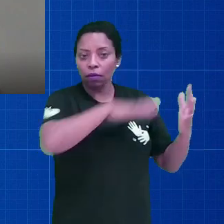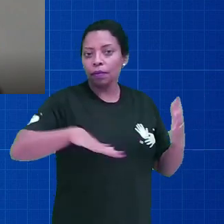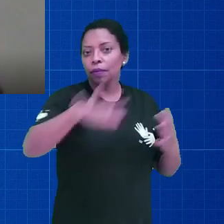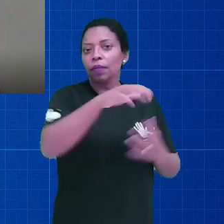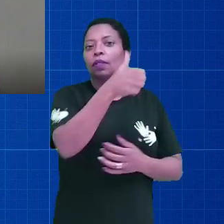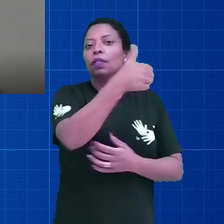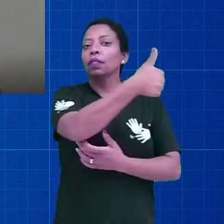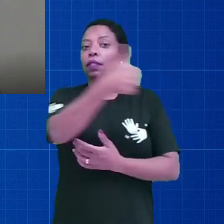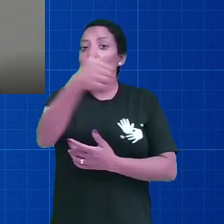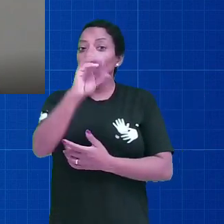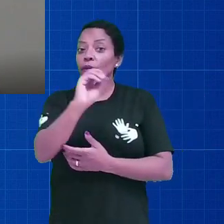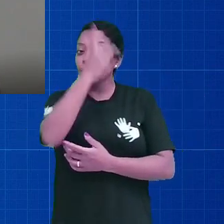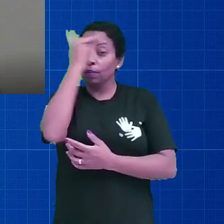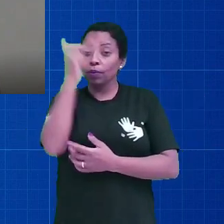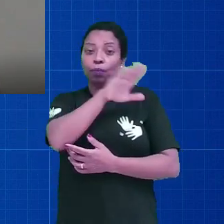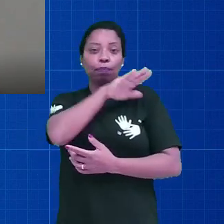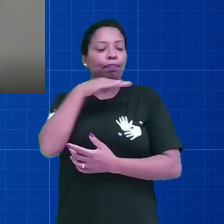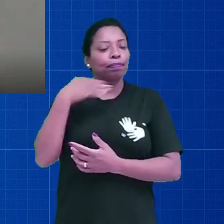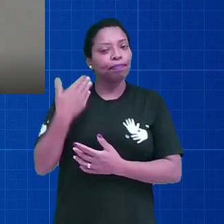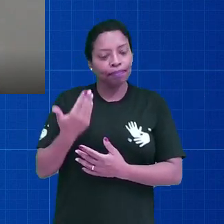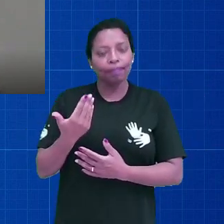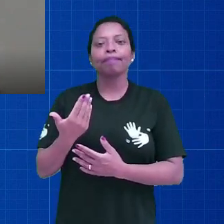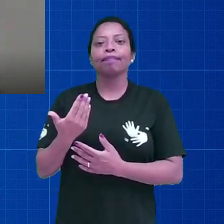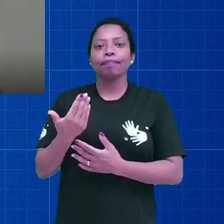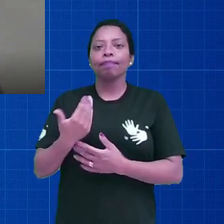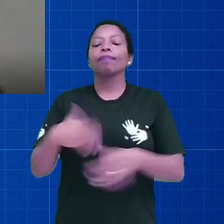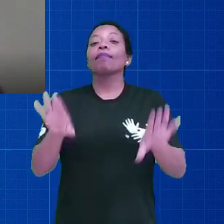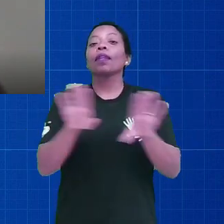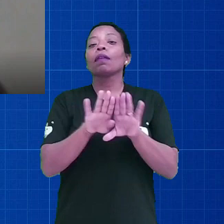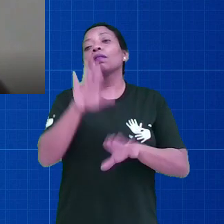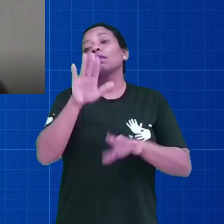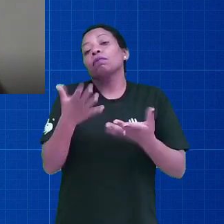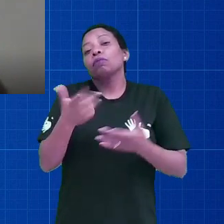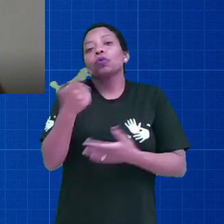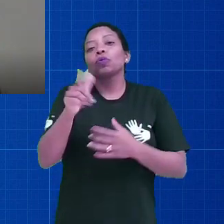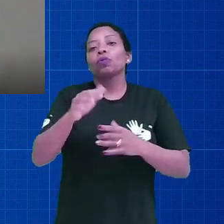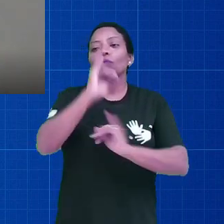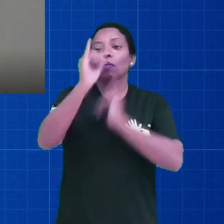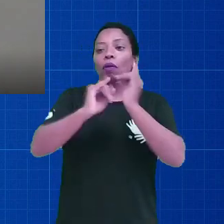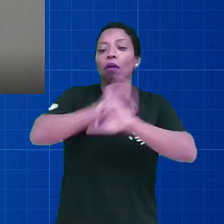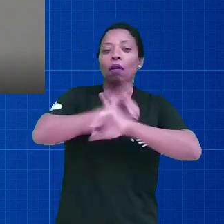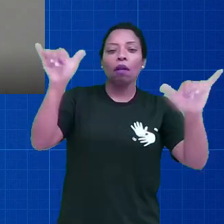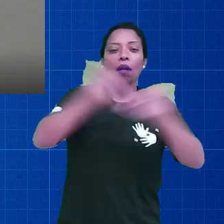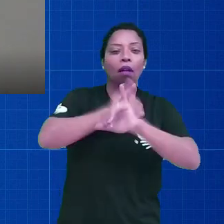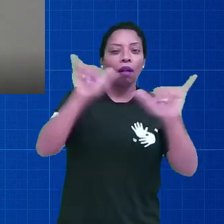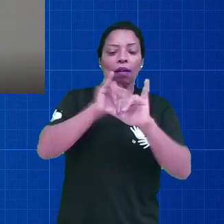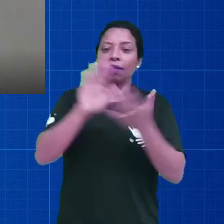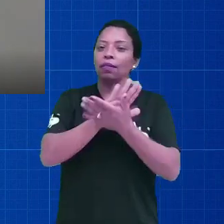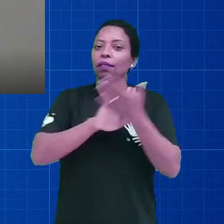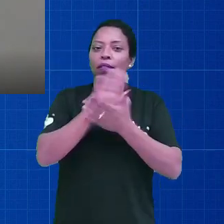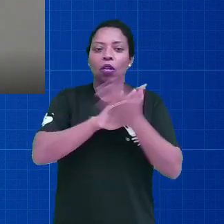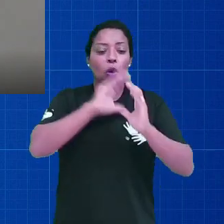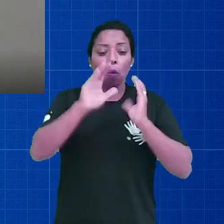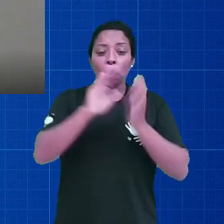110 pessoas morreram, e em muitos locais, em função da falta de comunicação na época, muita